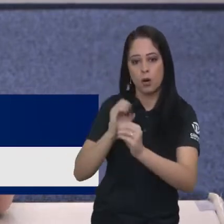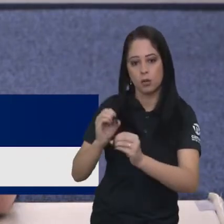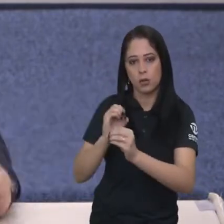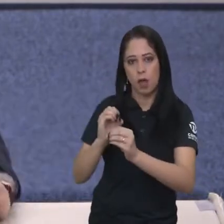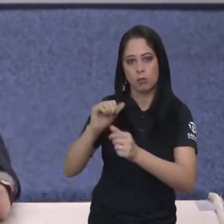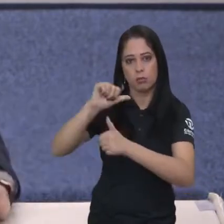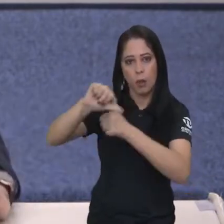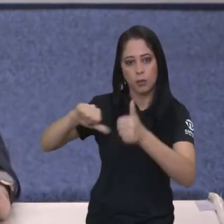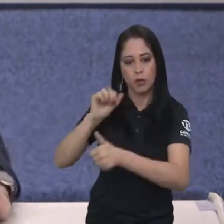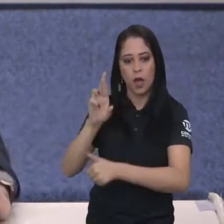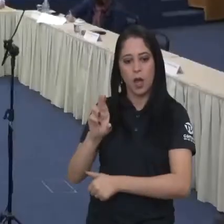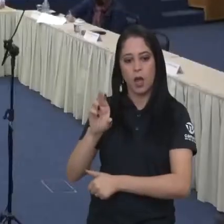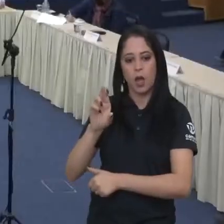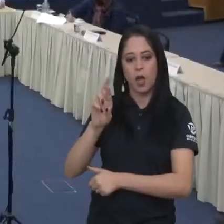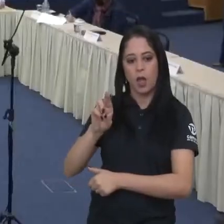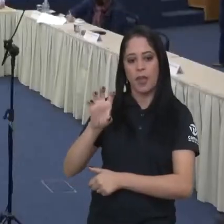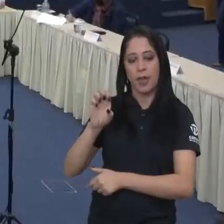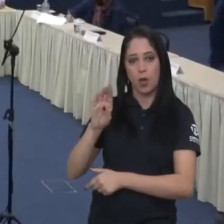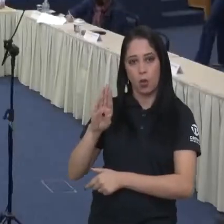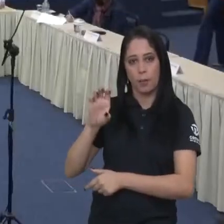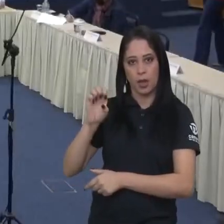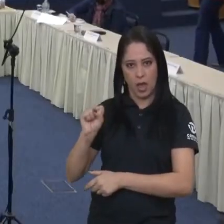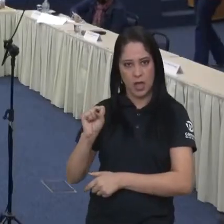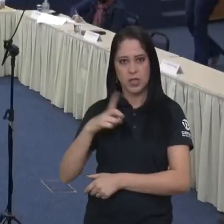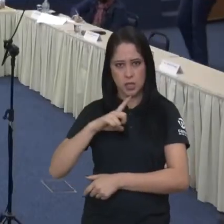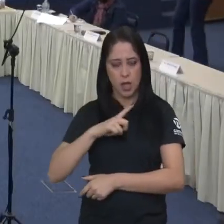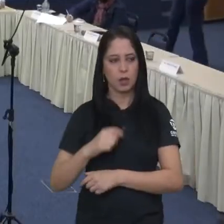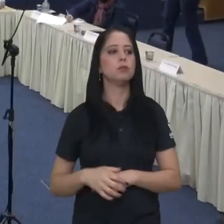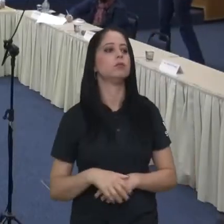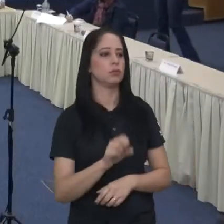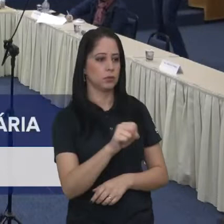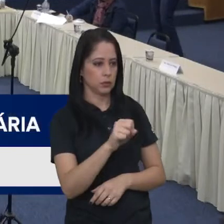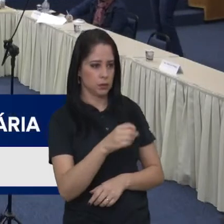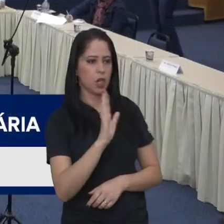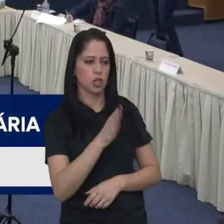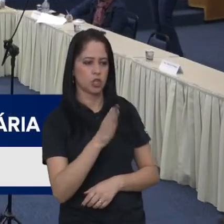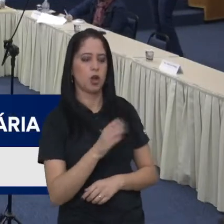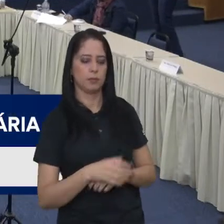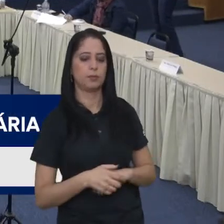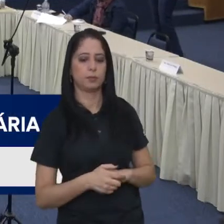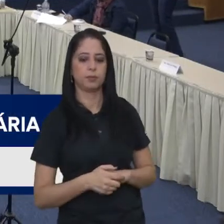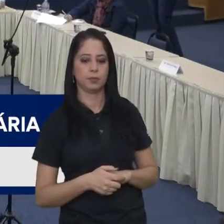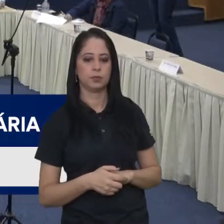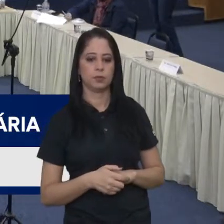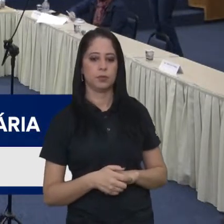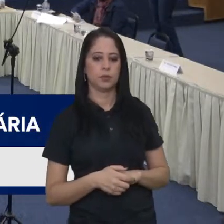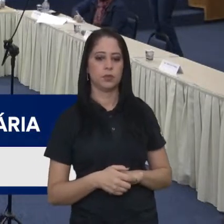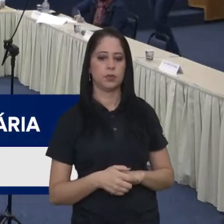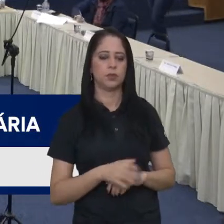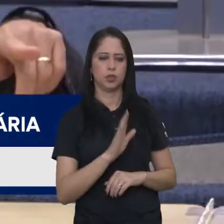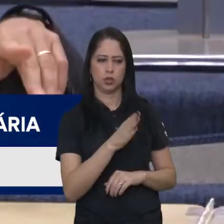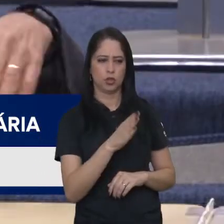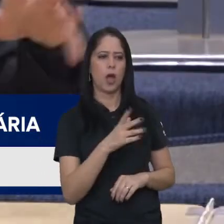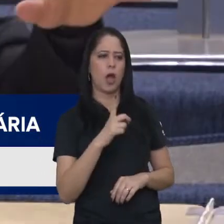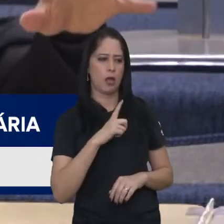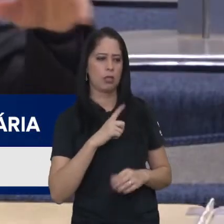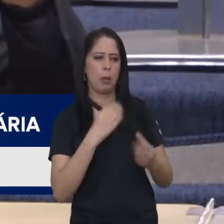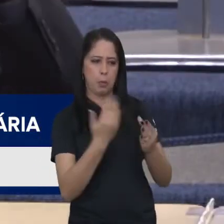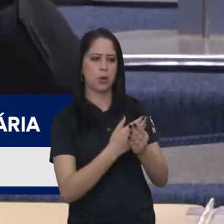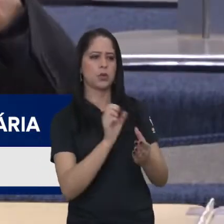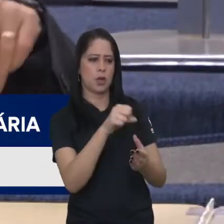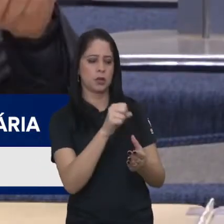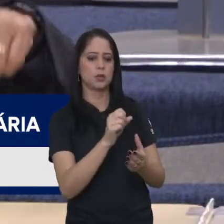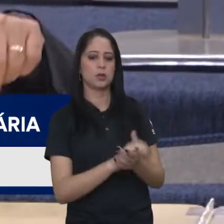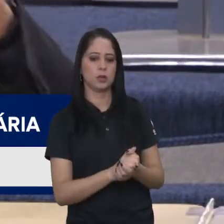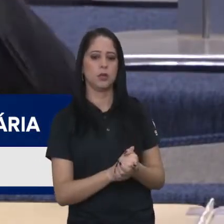para Reúdo-Biê-S. Sim, por liminar, já tem um dos casos, se eu não me engano, chegou o meu conhecimento, porque eu não atuo nesse processo do doutor Zé Luiz que está na segunda